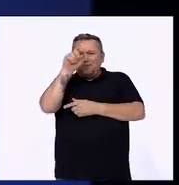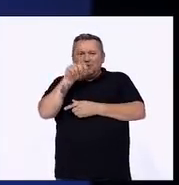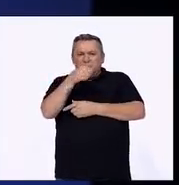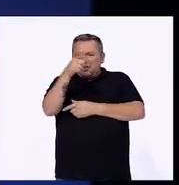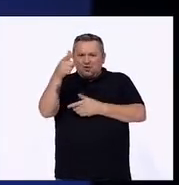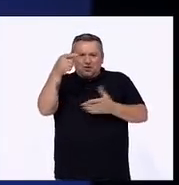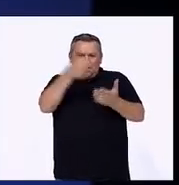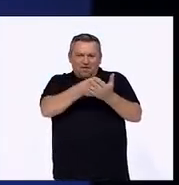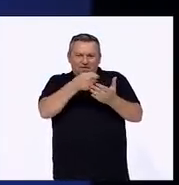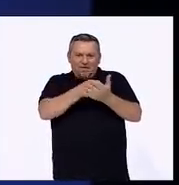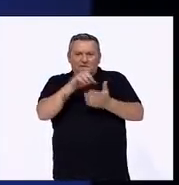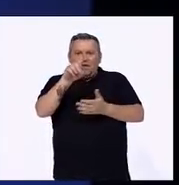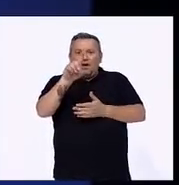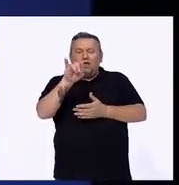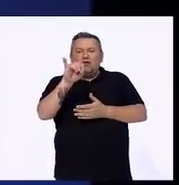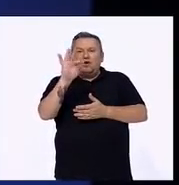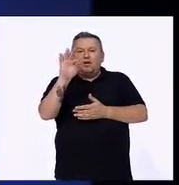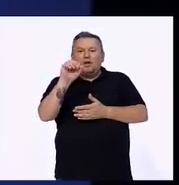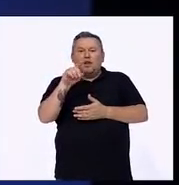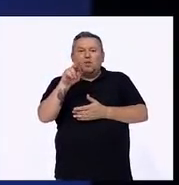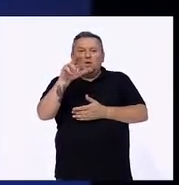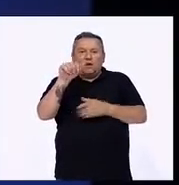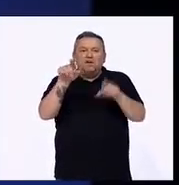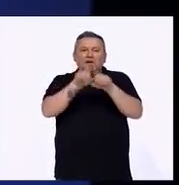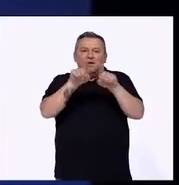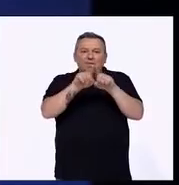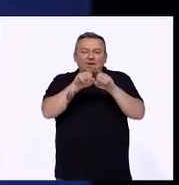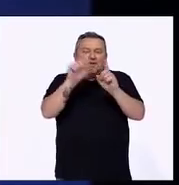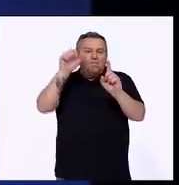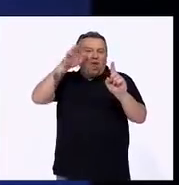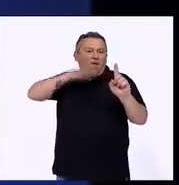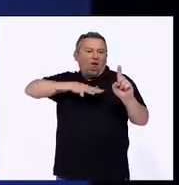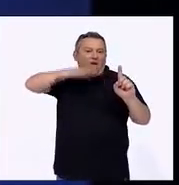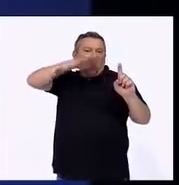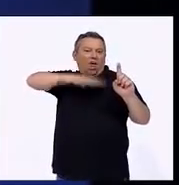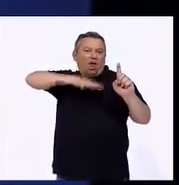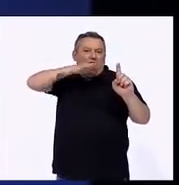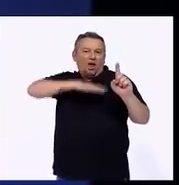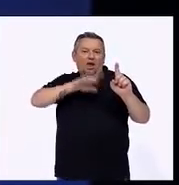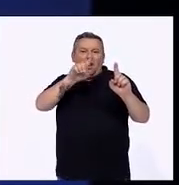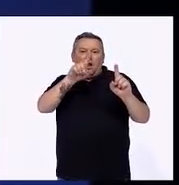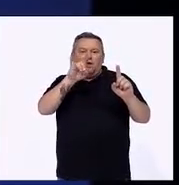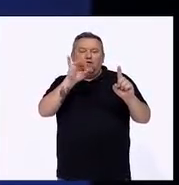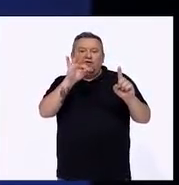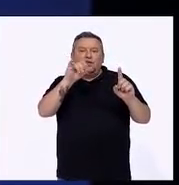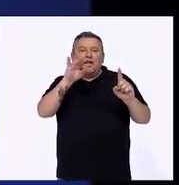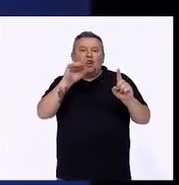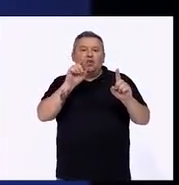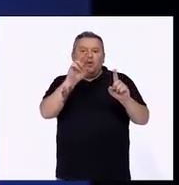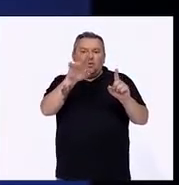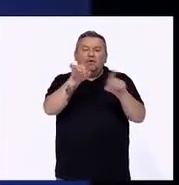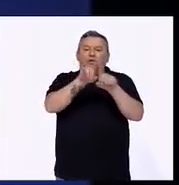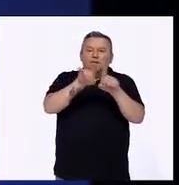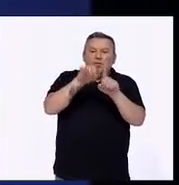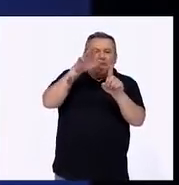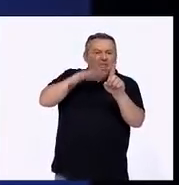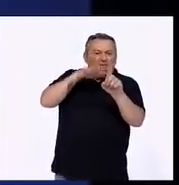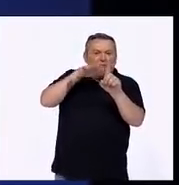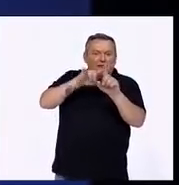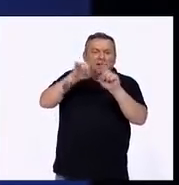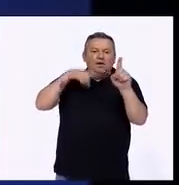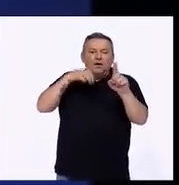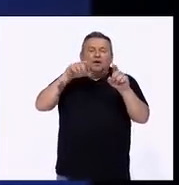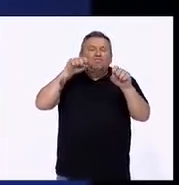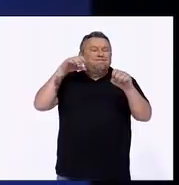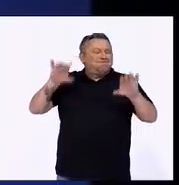ditadura e que mais exalta um torturador que tinha como hobby inserir ratos nas vaginas das mulheres, porque a gente precisa falar sobre tortura. Né? Então, tem